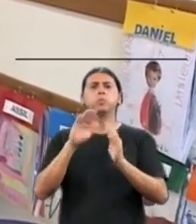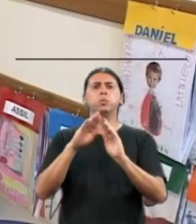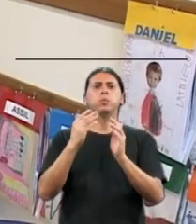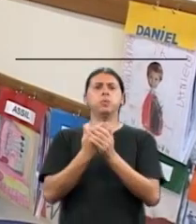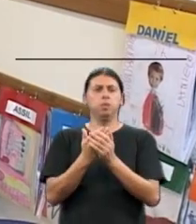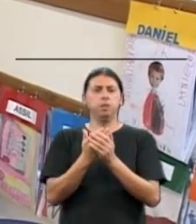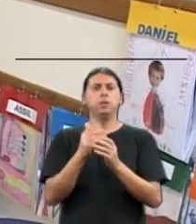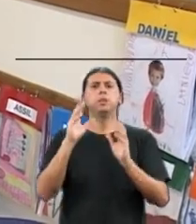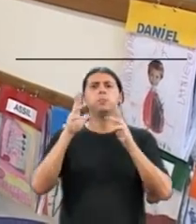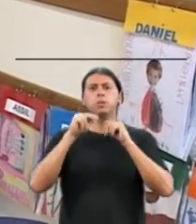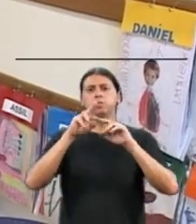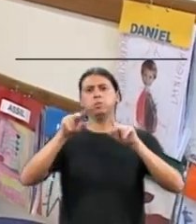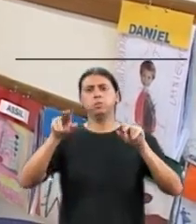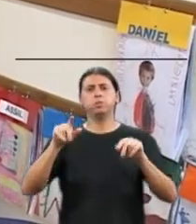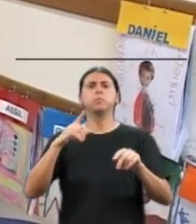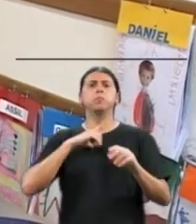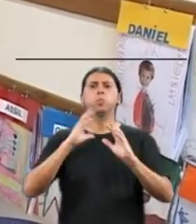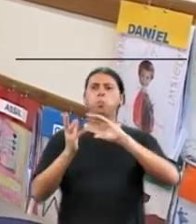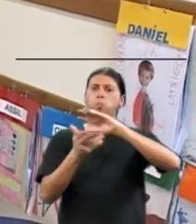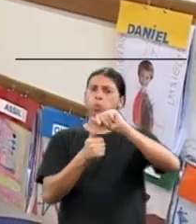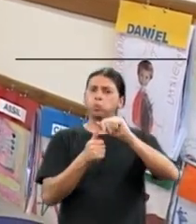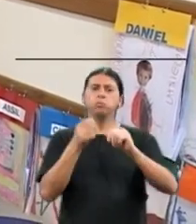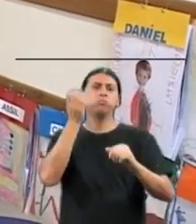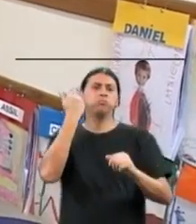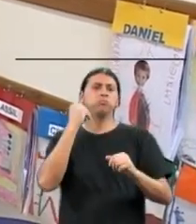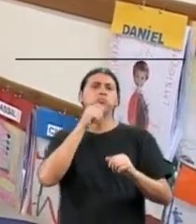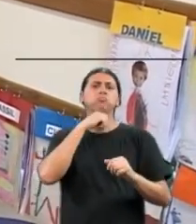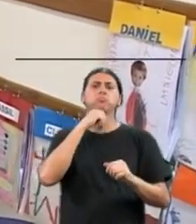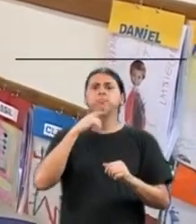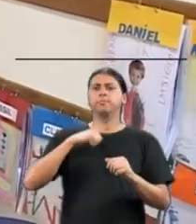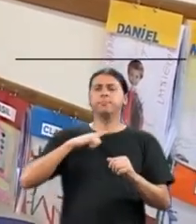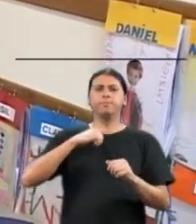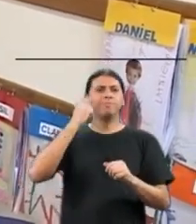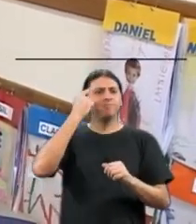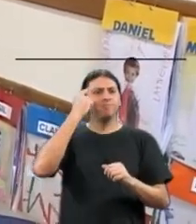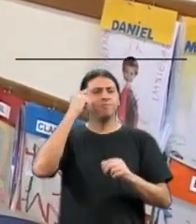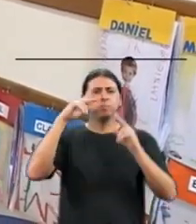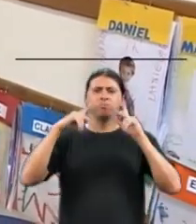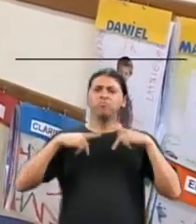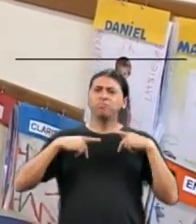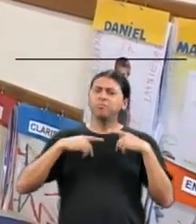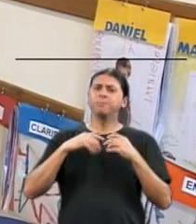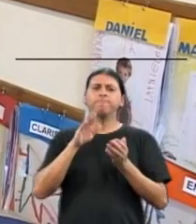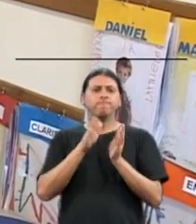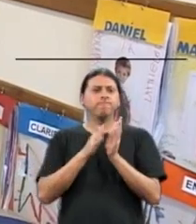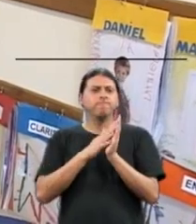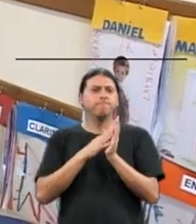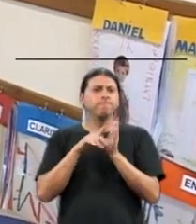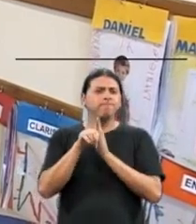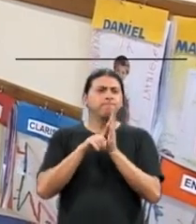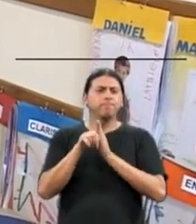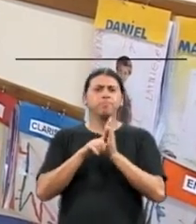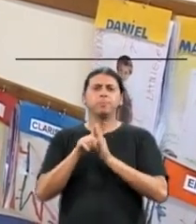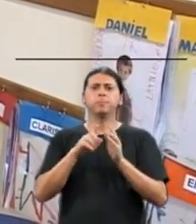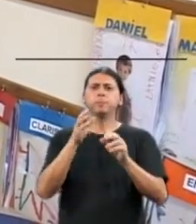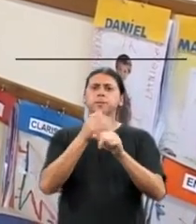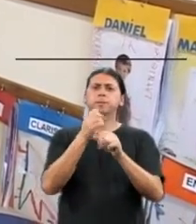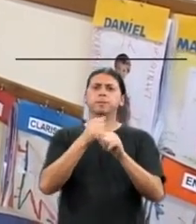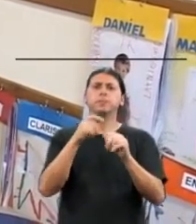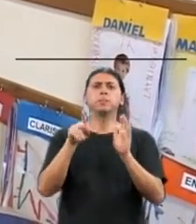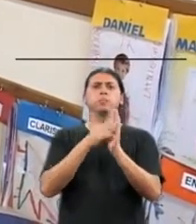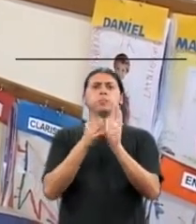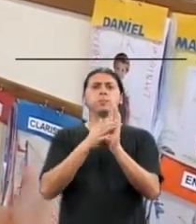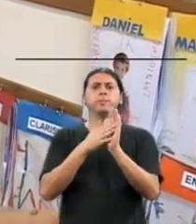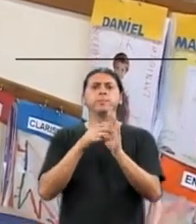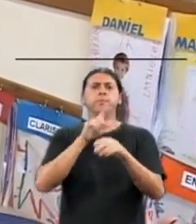animais, o mundo. Então, analisando a educação, né, de uma proposta de educação integral, aliando todas as